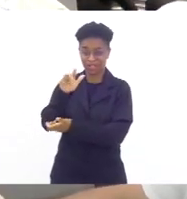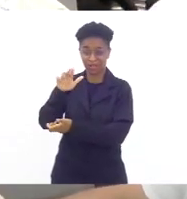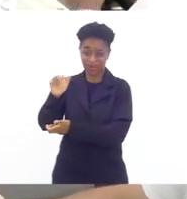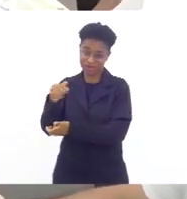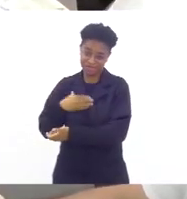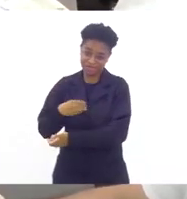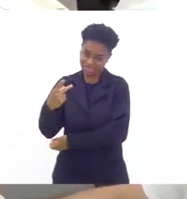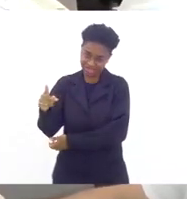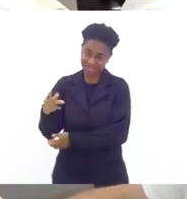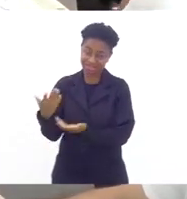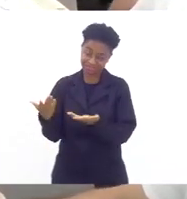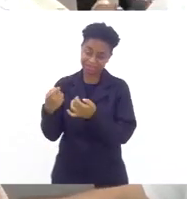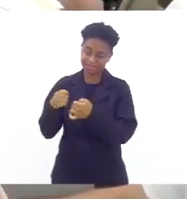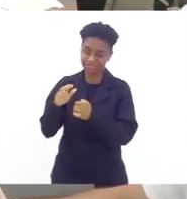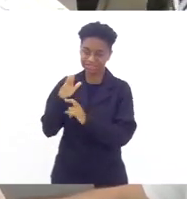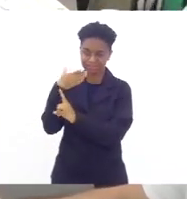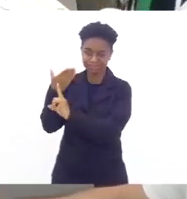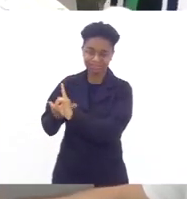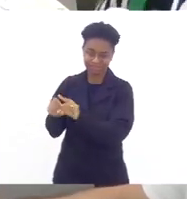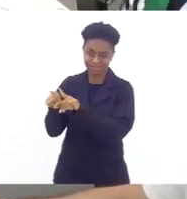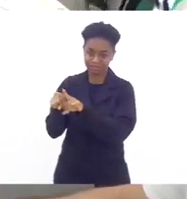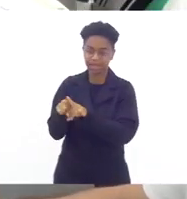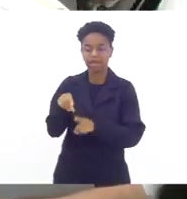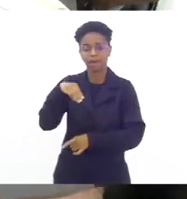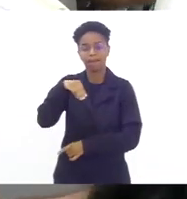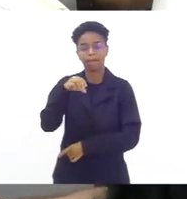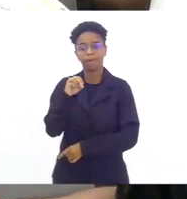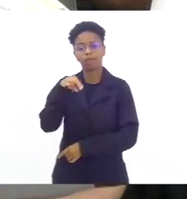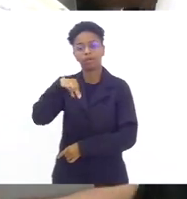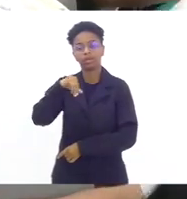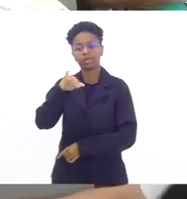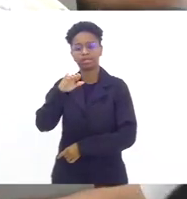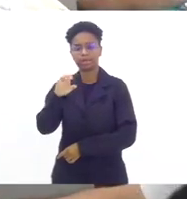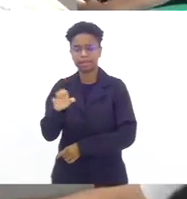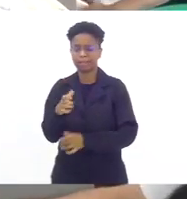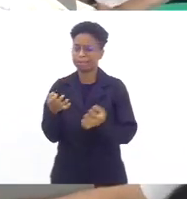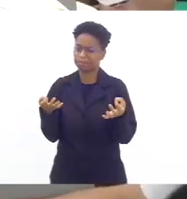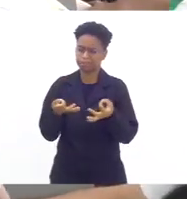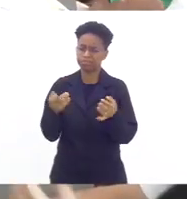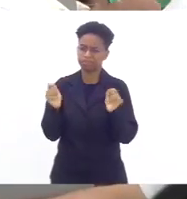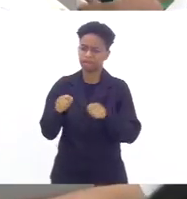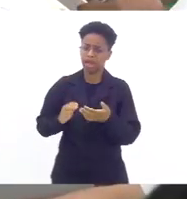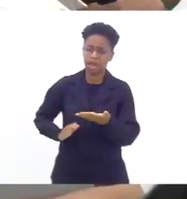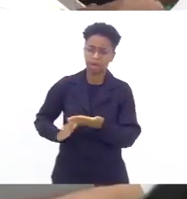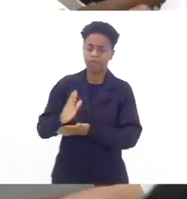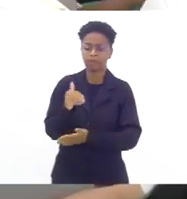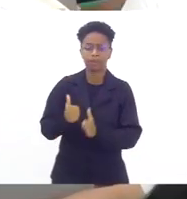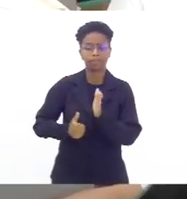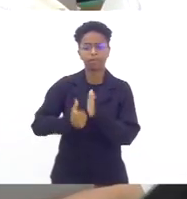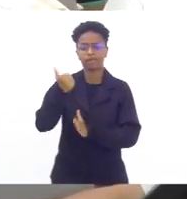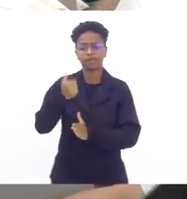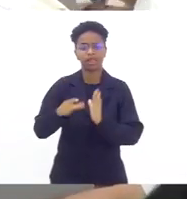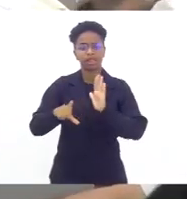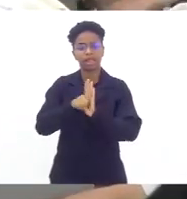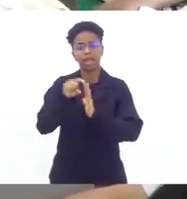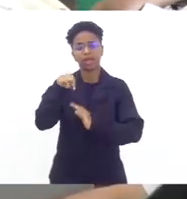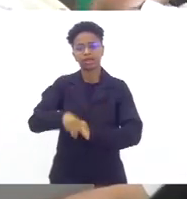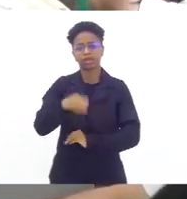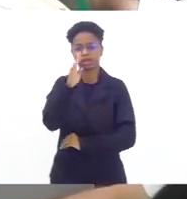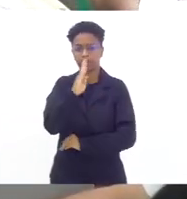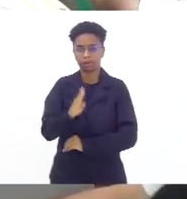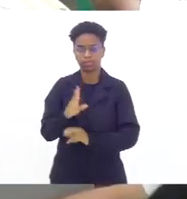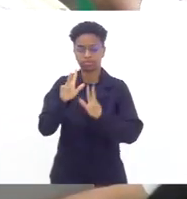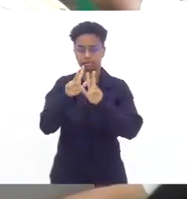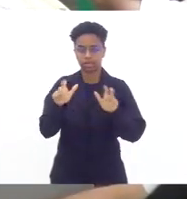reconhecido como tal a Monique também foi essencial para nós aprovarmos a primeira lei do Brasil de